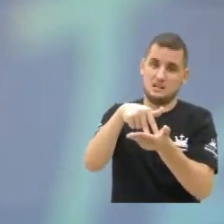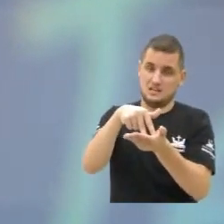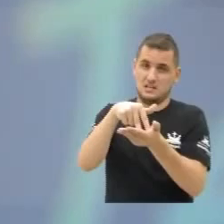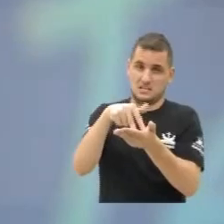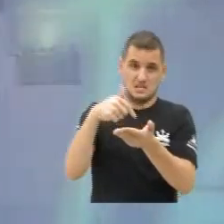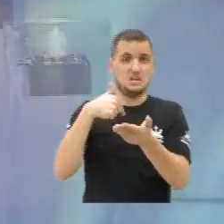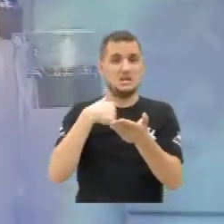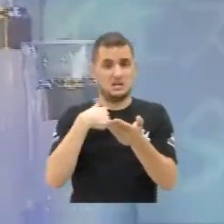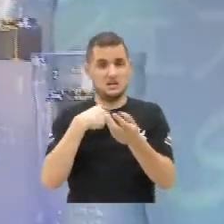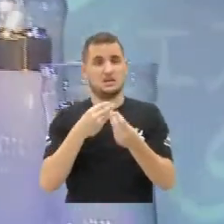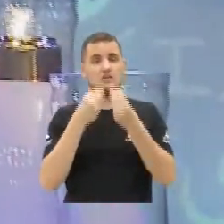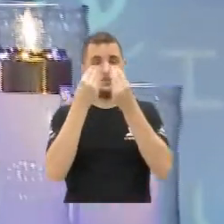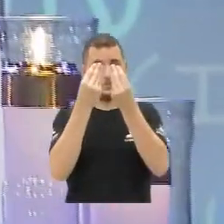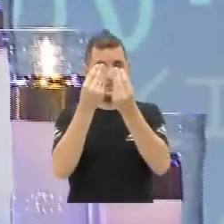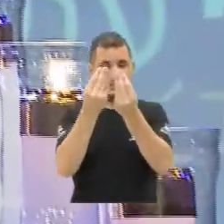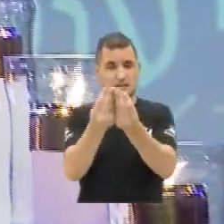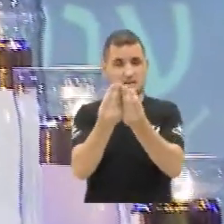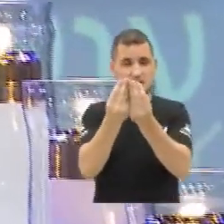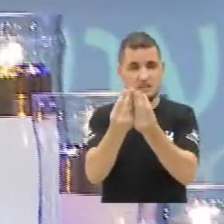levantarei,